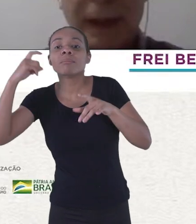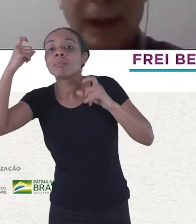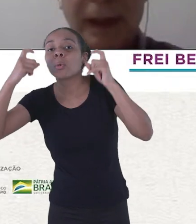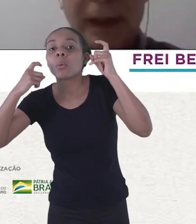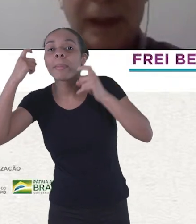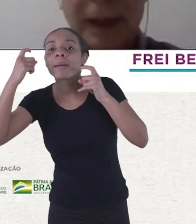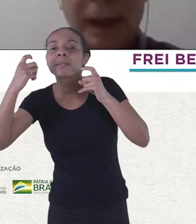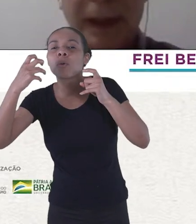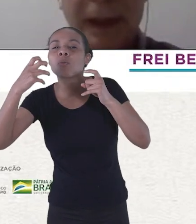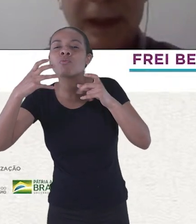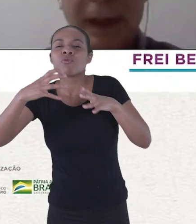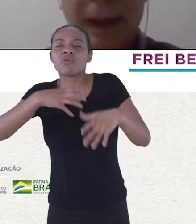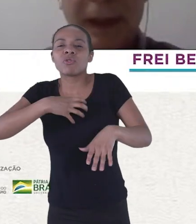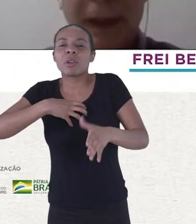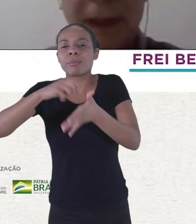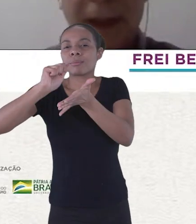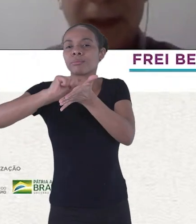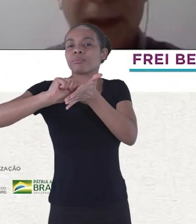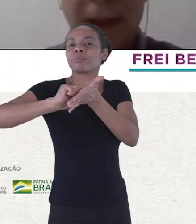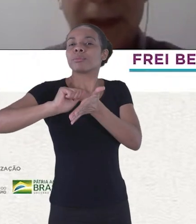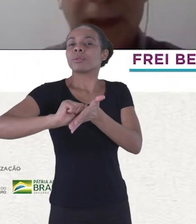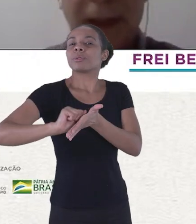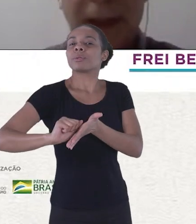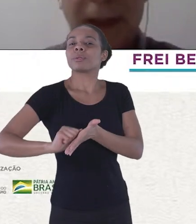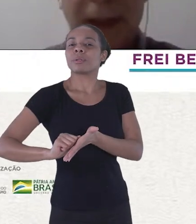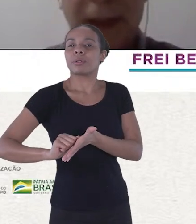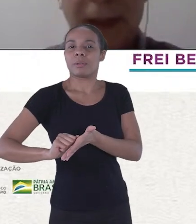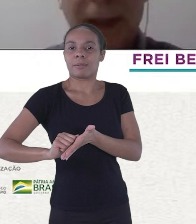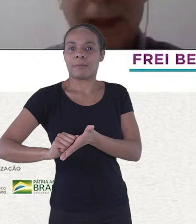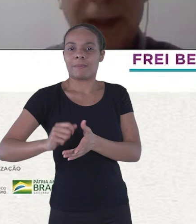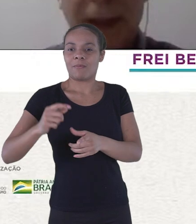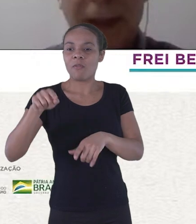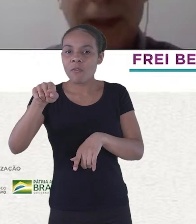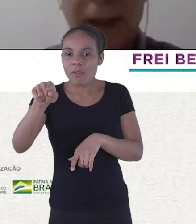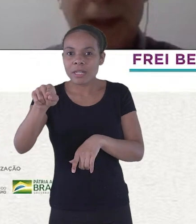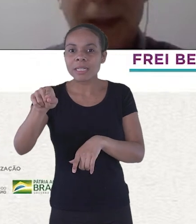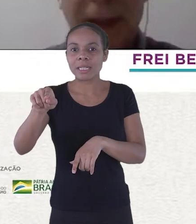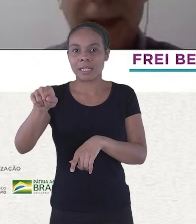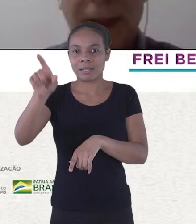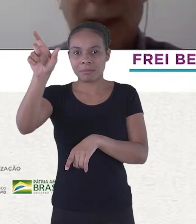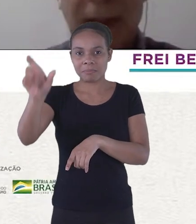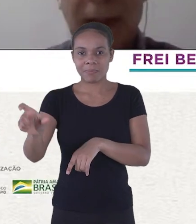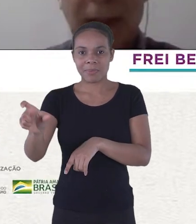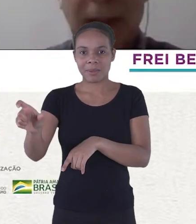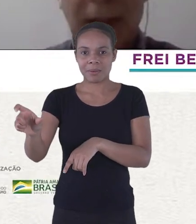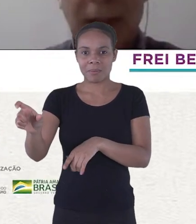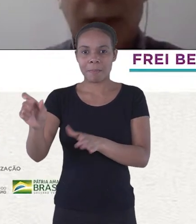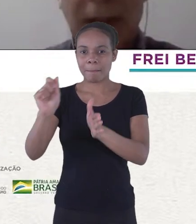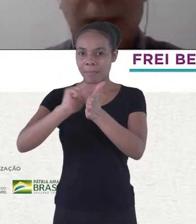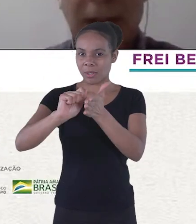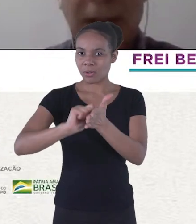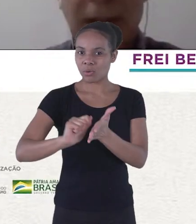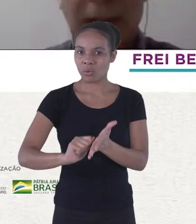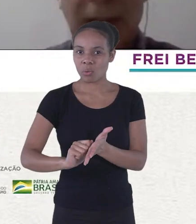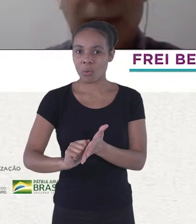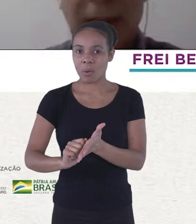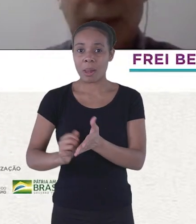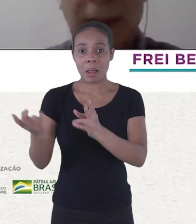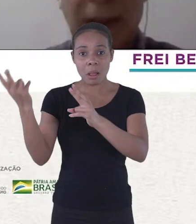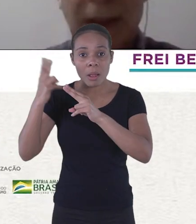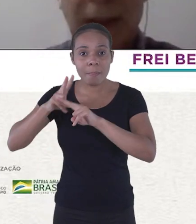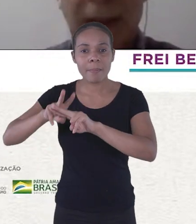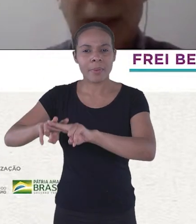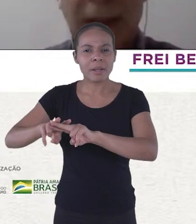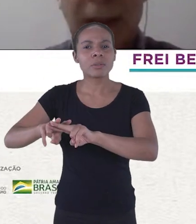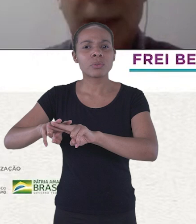sendo cartas, você como escritor na prisão, se você sentia essa mesma coisa que eu, só valeria se a